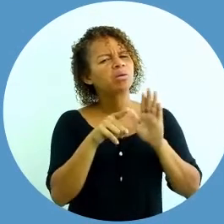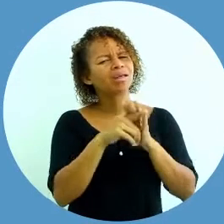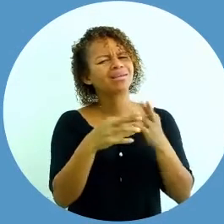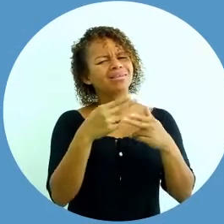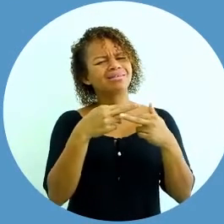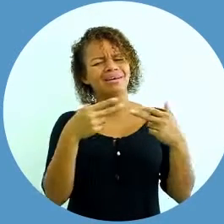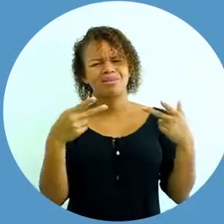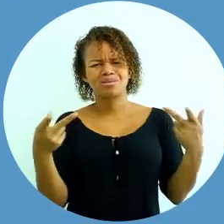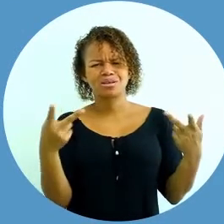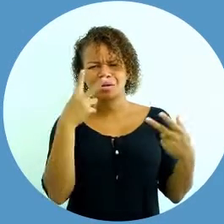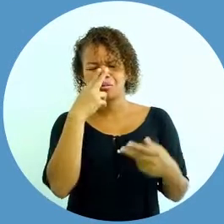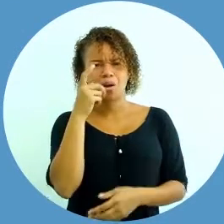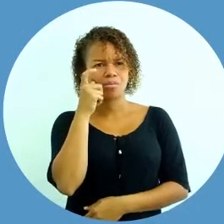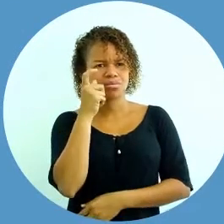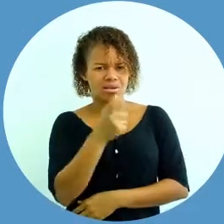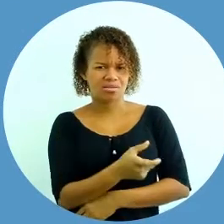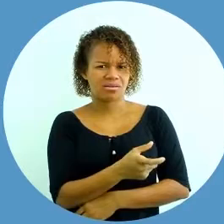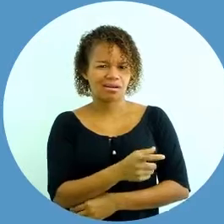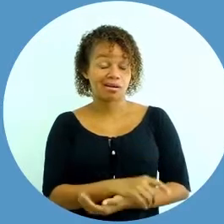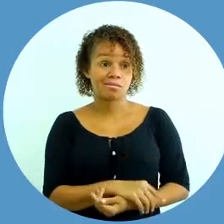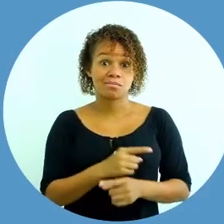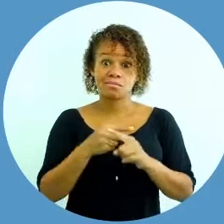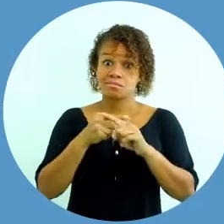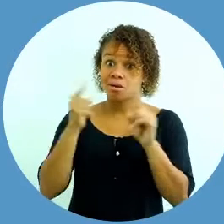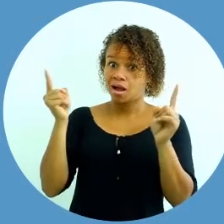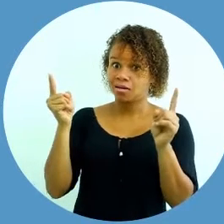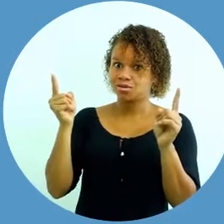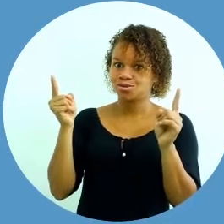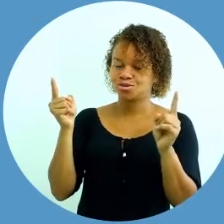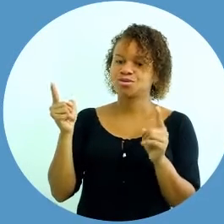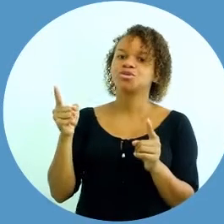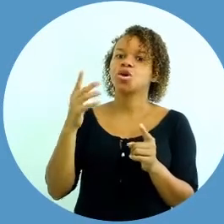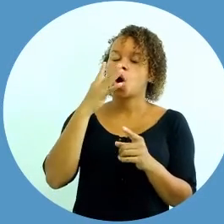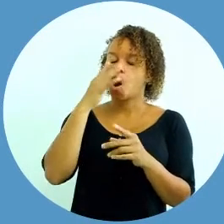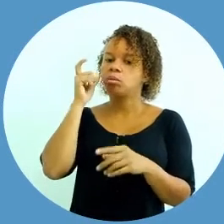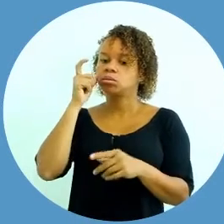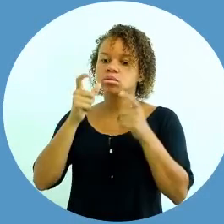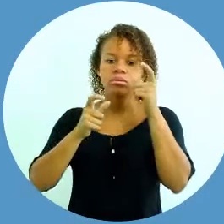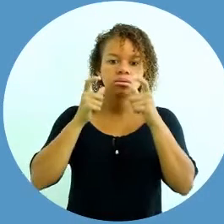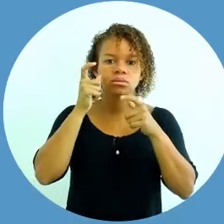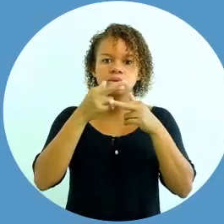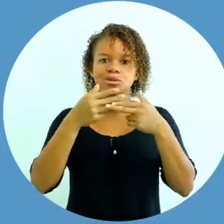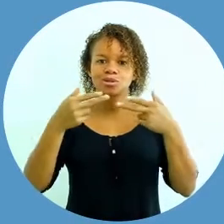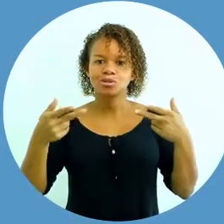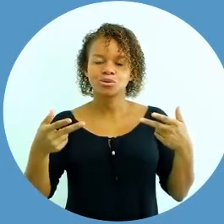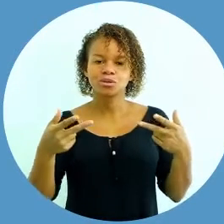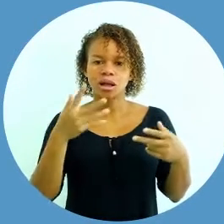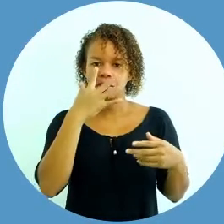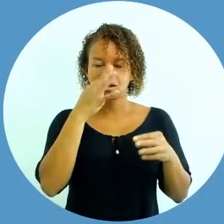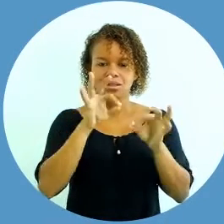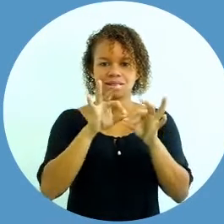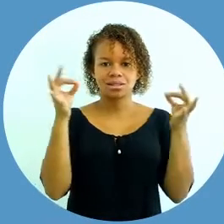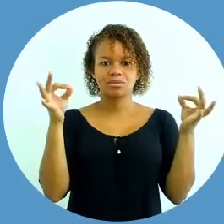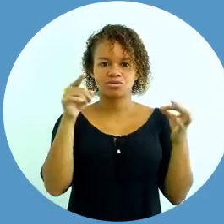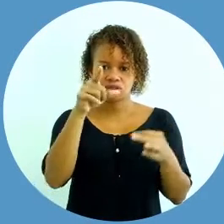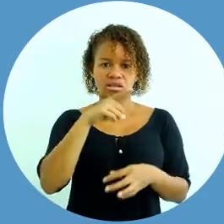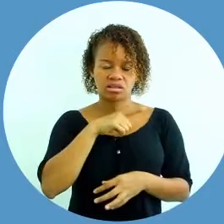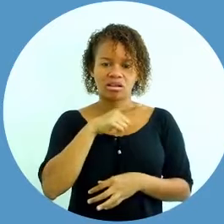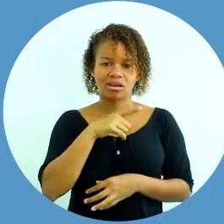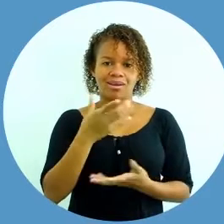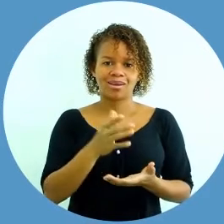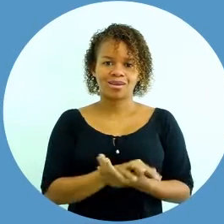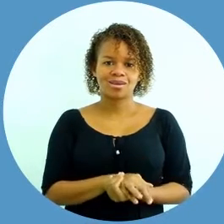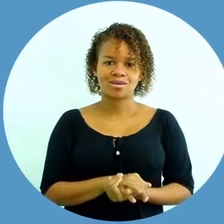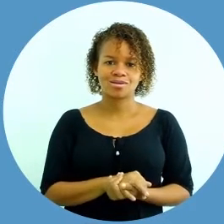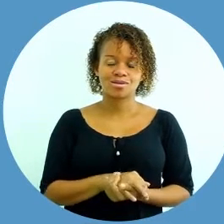tantas coisas para poder observar. Mas, observando essas coisas que são, na verdade, simples, você